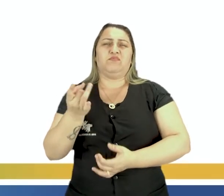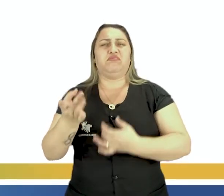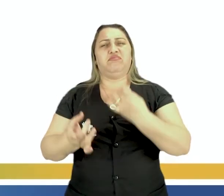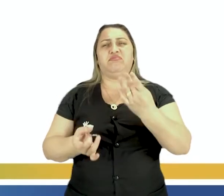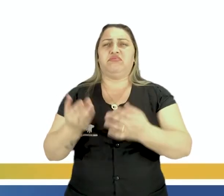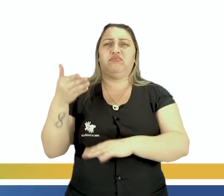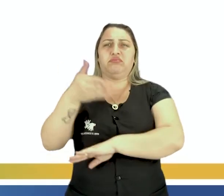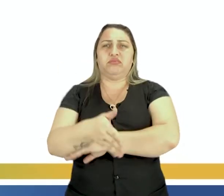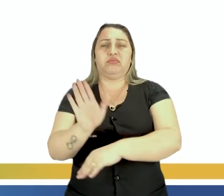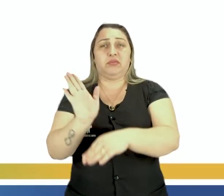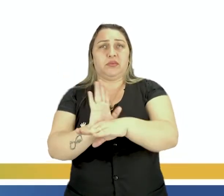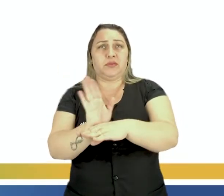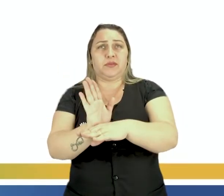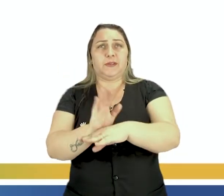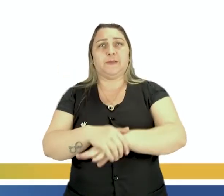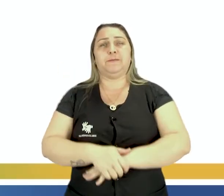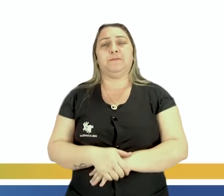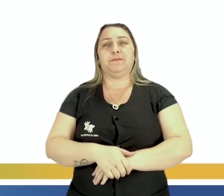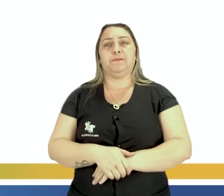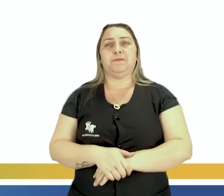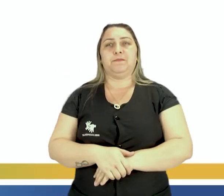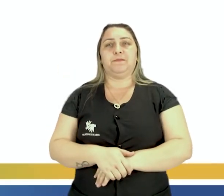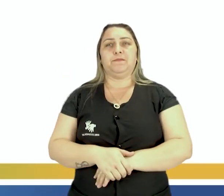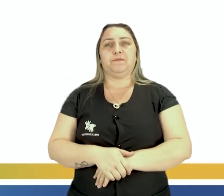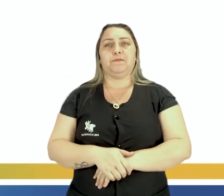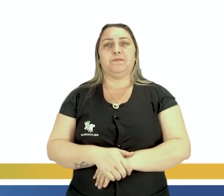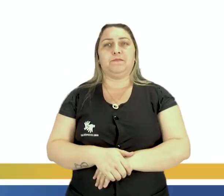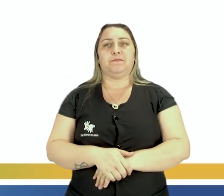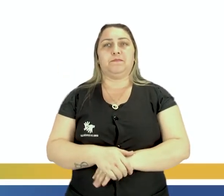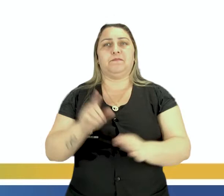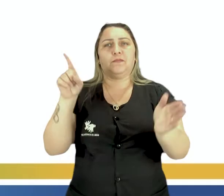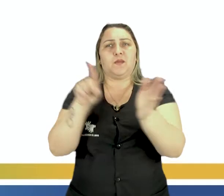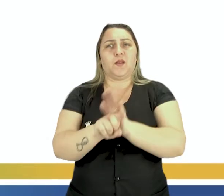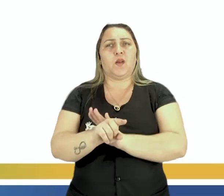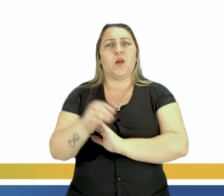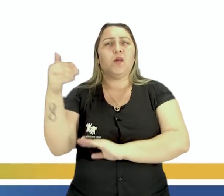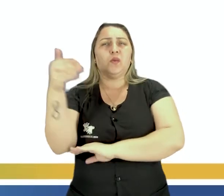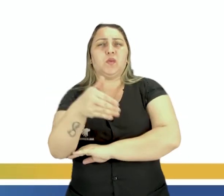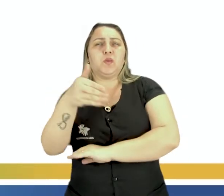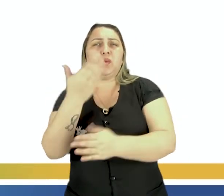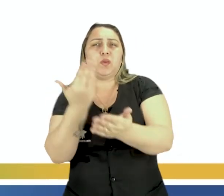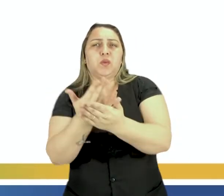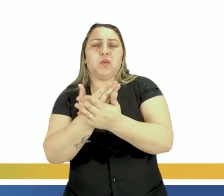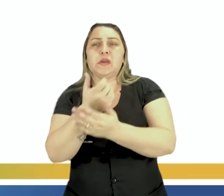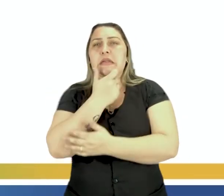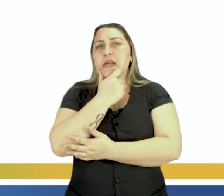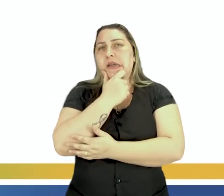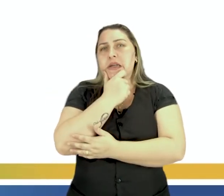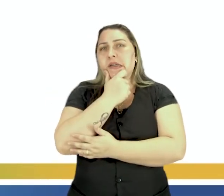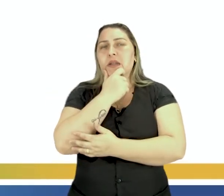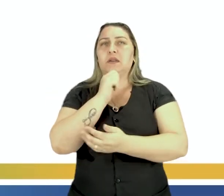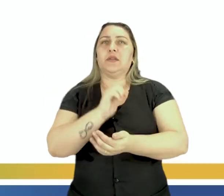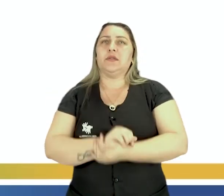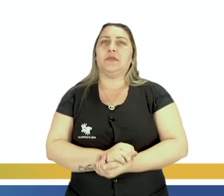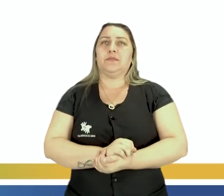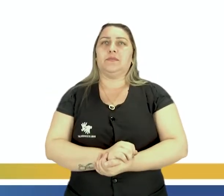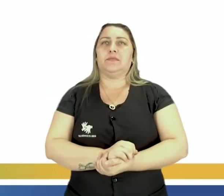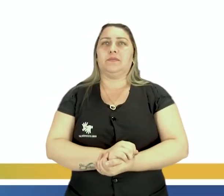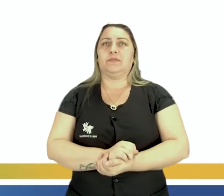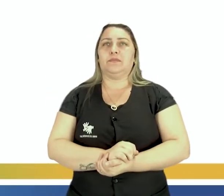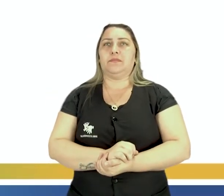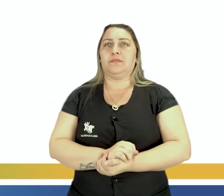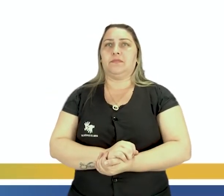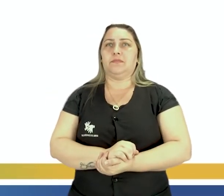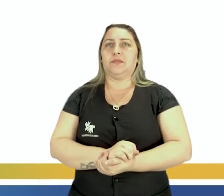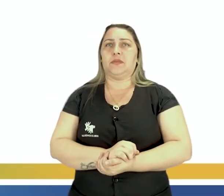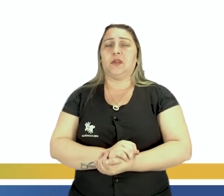cinema. How often do you study English? Com que frequência você estuda inglês? I study English once a